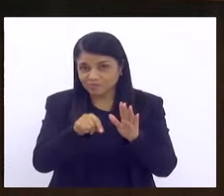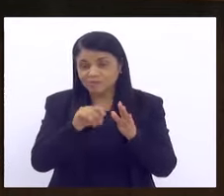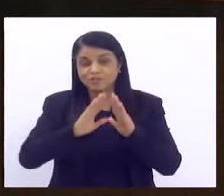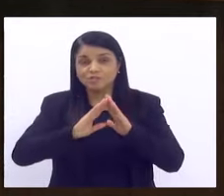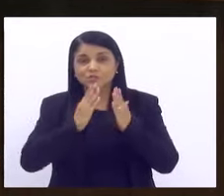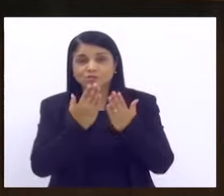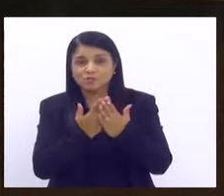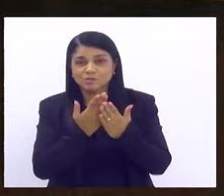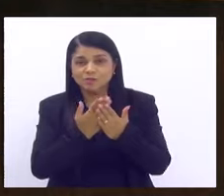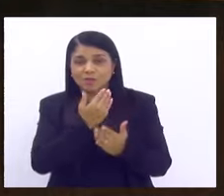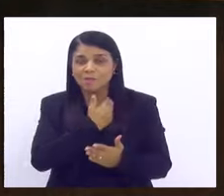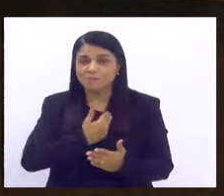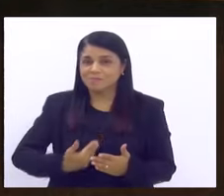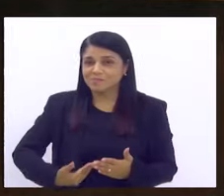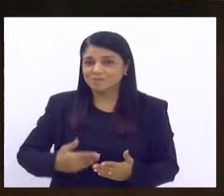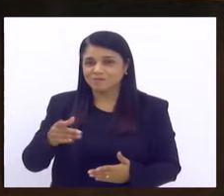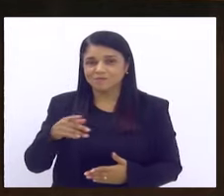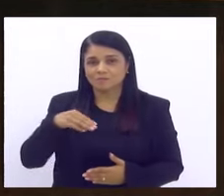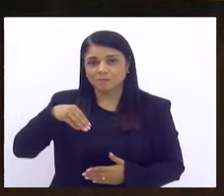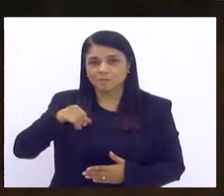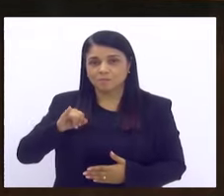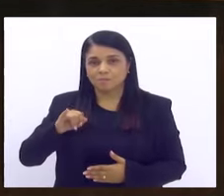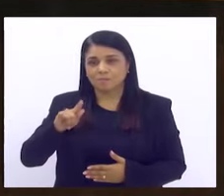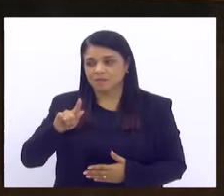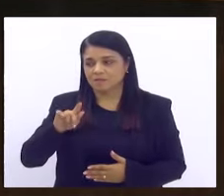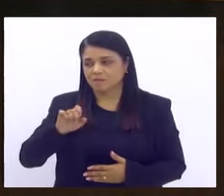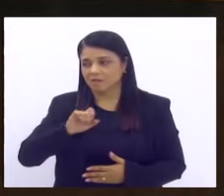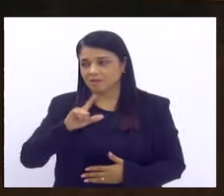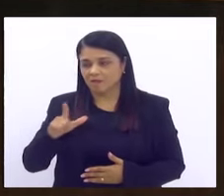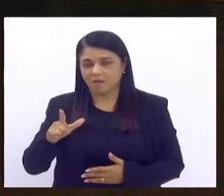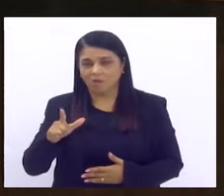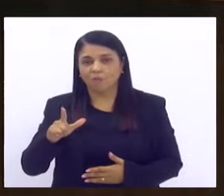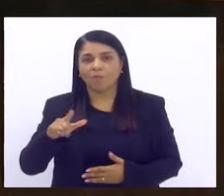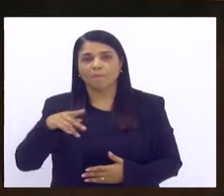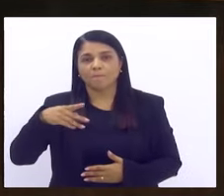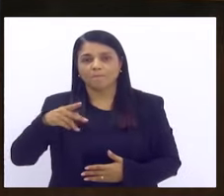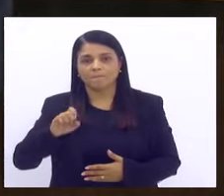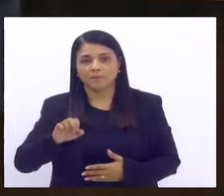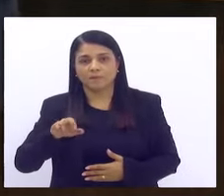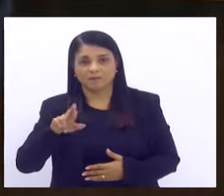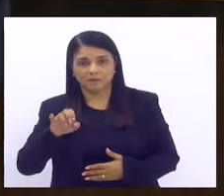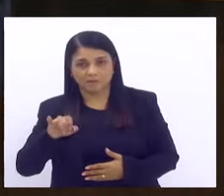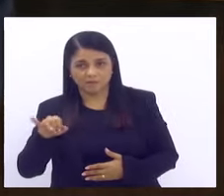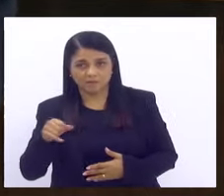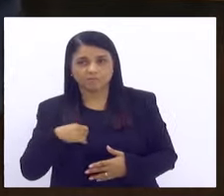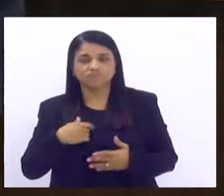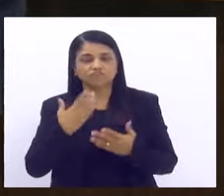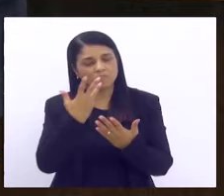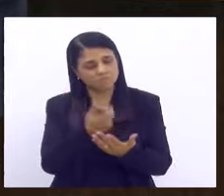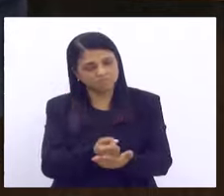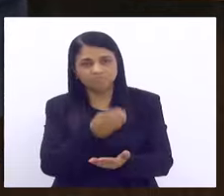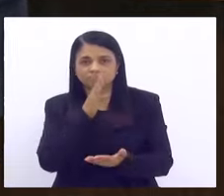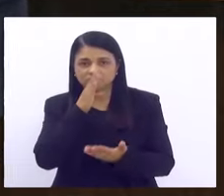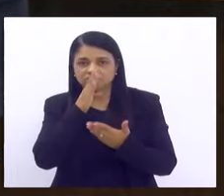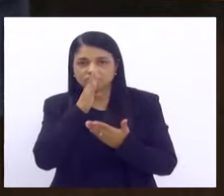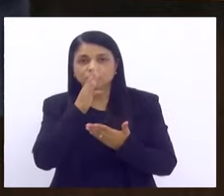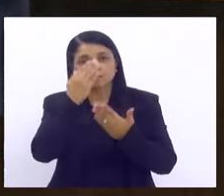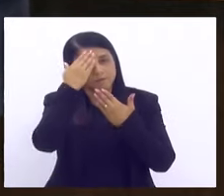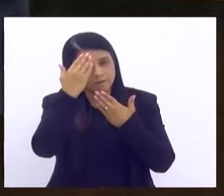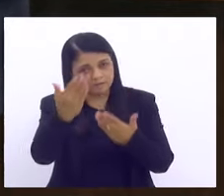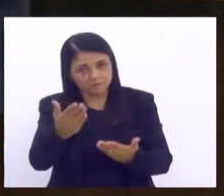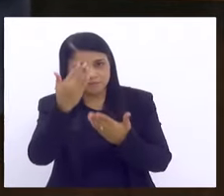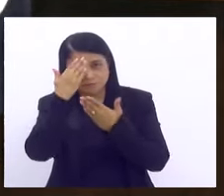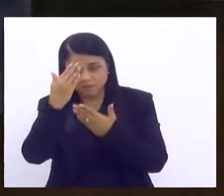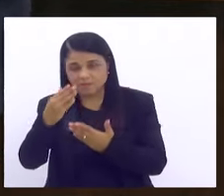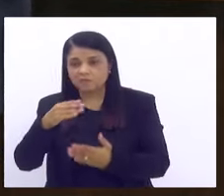deixo aqui de questionamento nessa minha declaração. Agradeço a todos os pares que votaram favorável. Agradeço ao deputado Josemar,